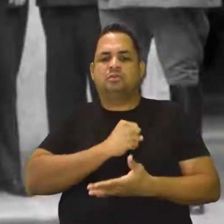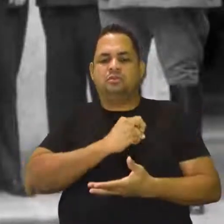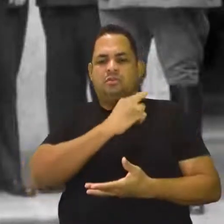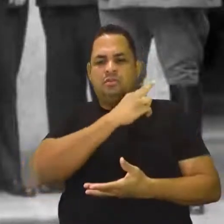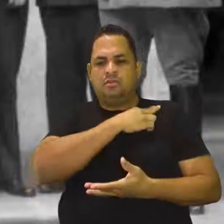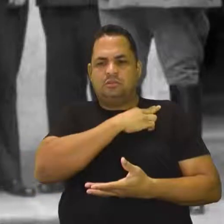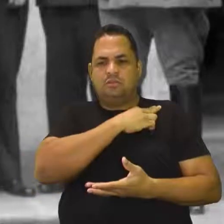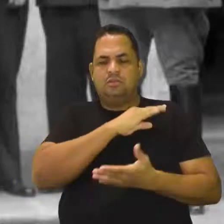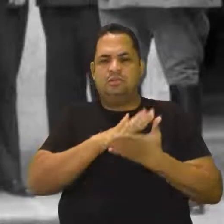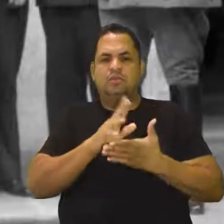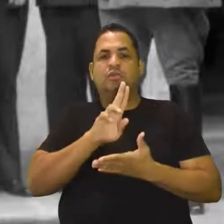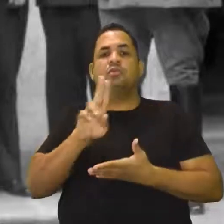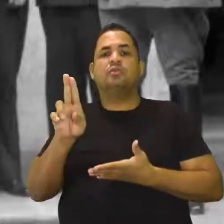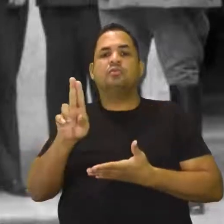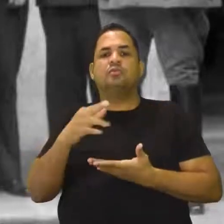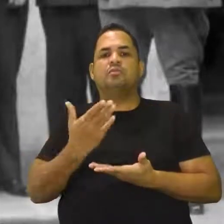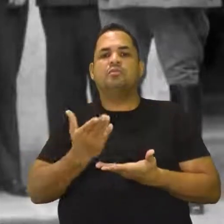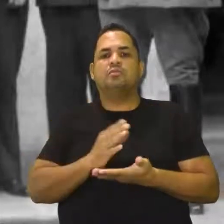tenentista. Sabe o nome dele?